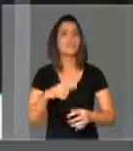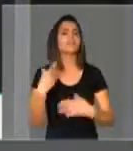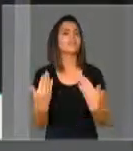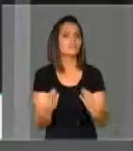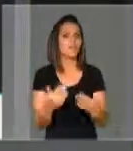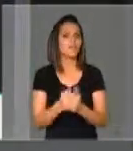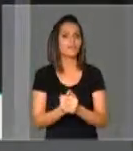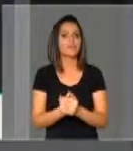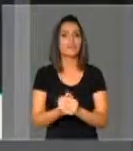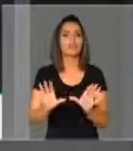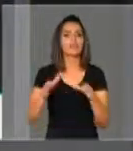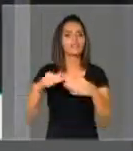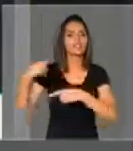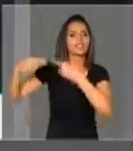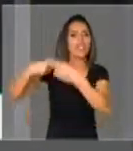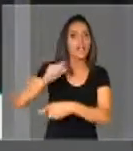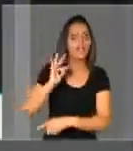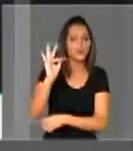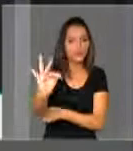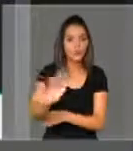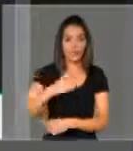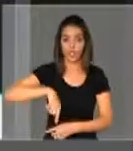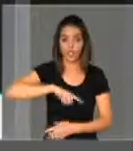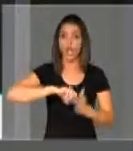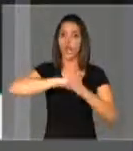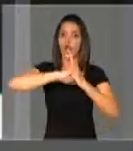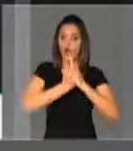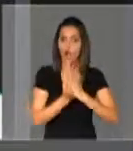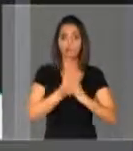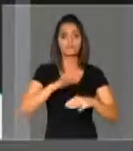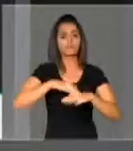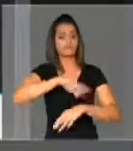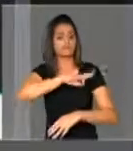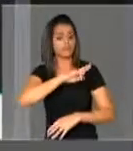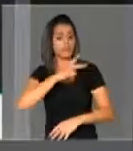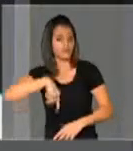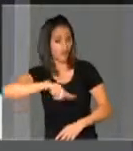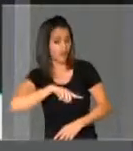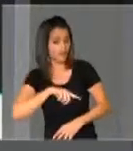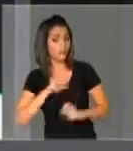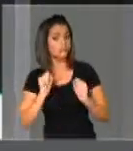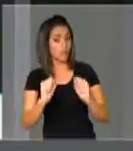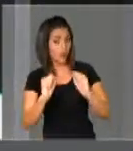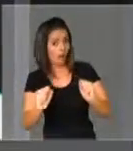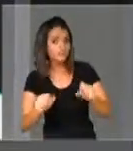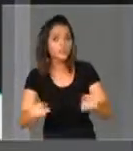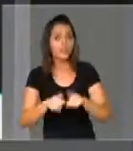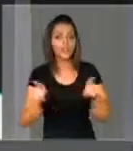das próximas gerações. Em obstrução, é uma prerrogativa nossa, é uma